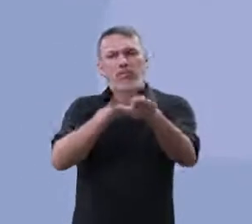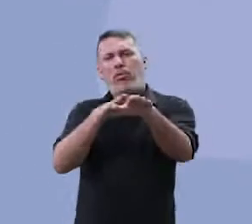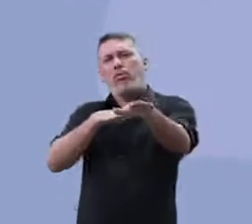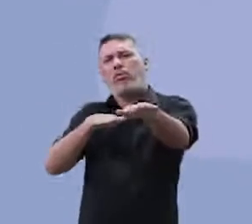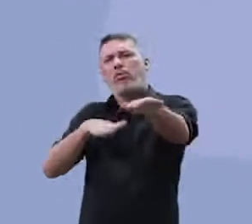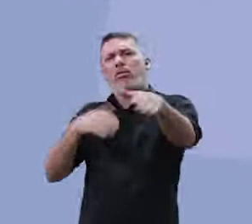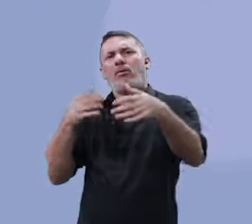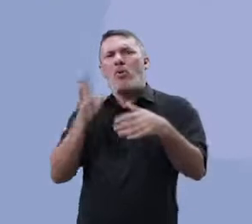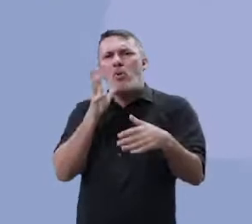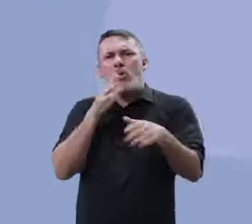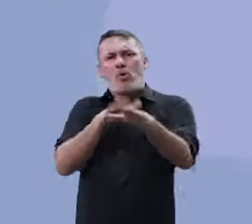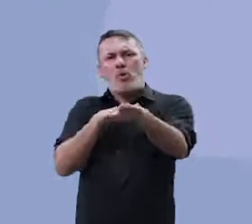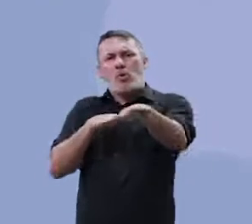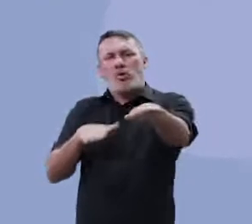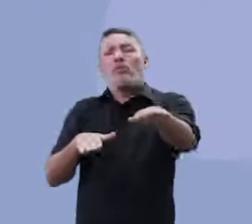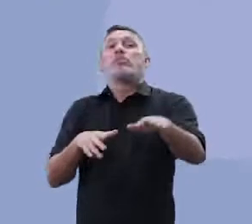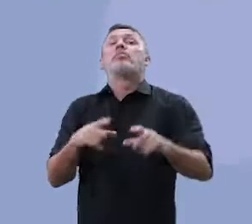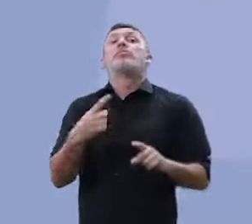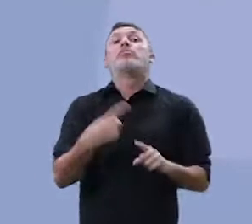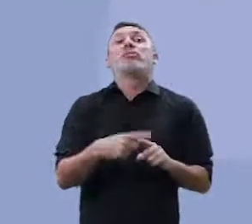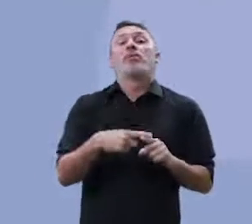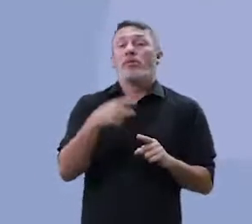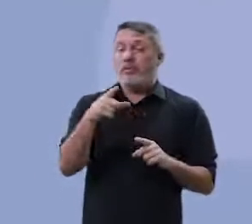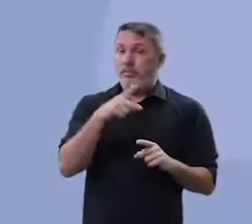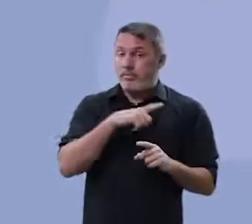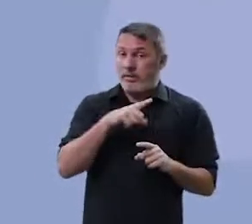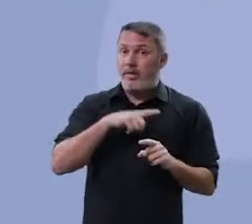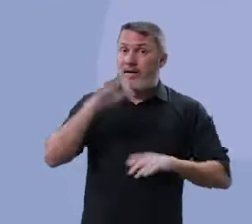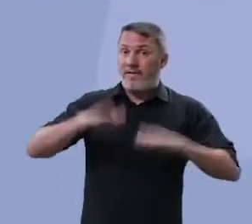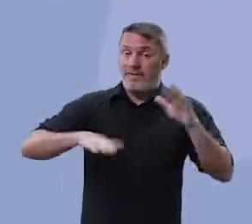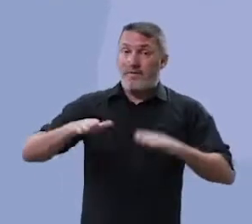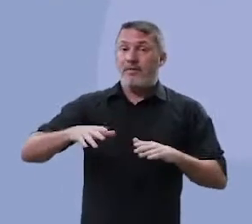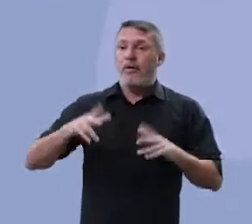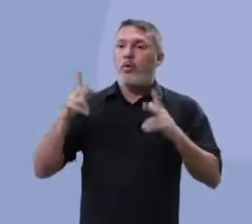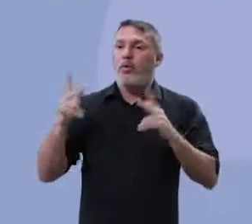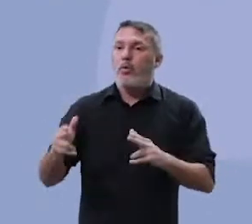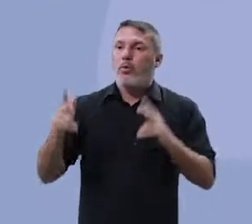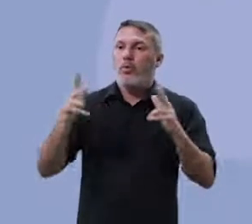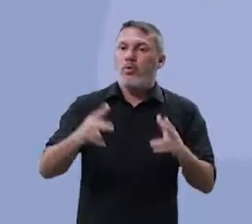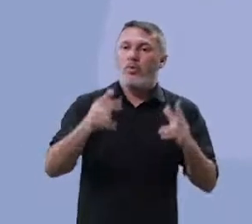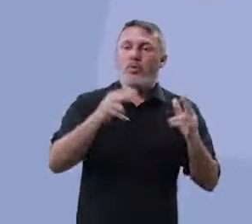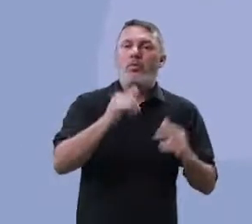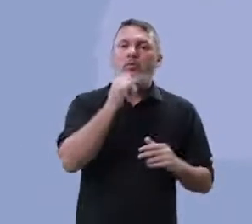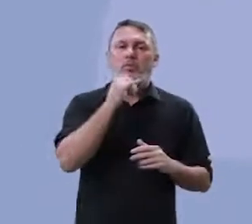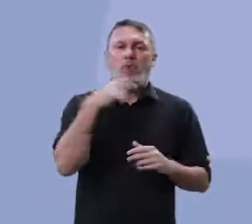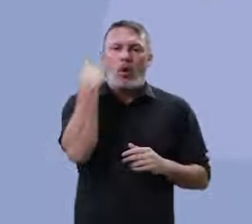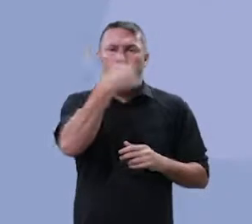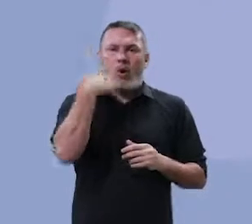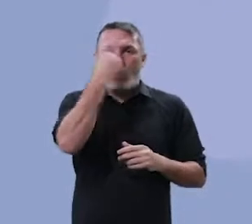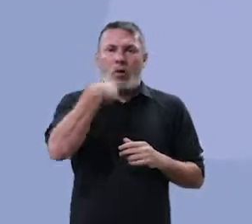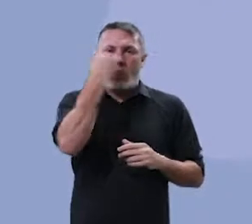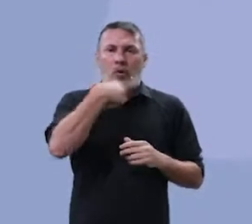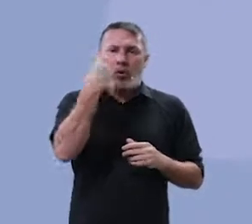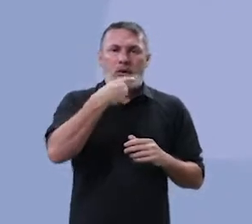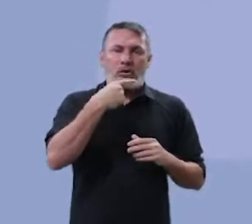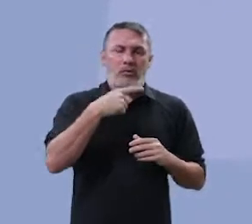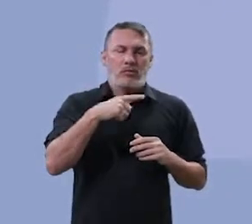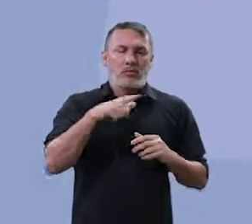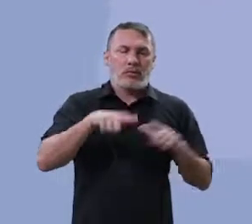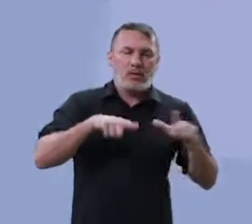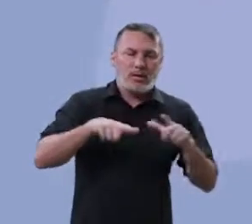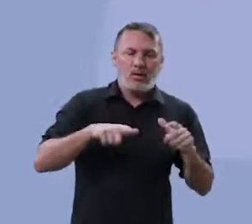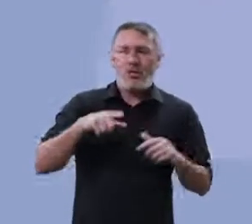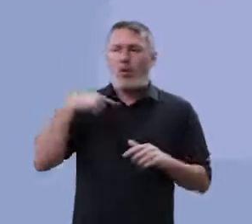trânsito, do engarrafamento. Sabe por que isso aí? Jornadas de estudo e trabalho em rotinas pouco flexíveis.